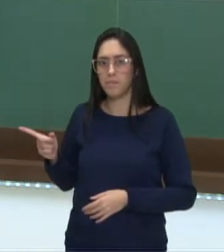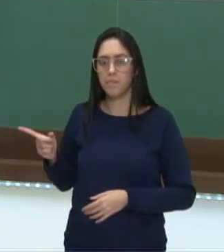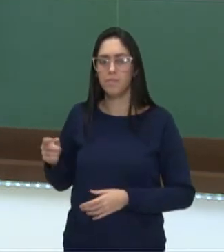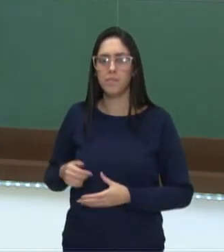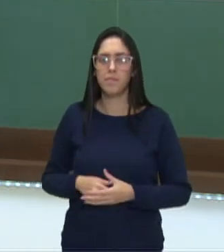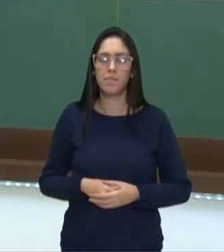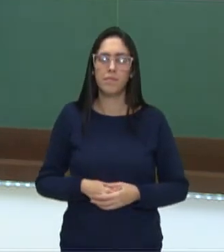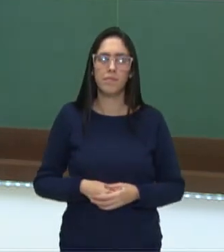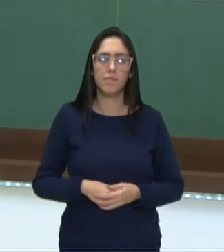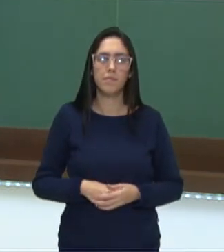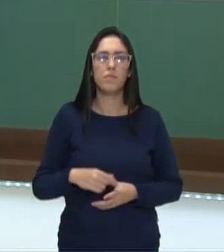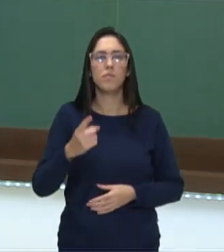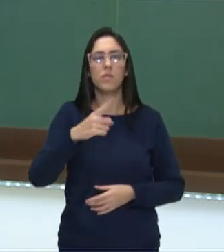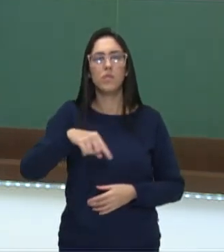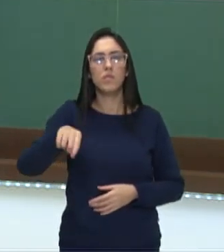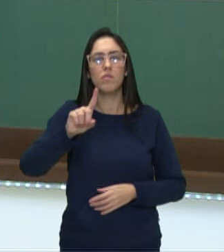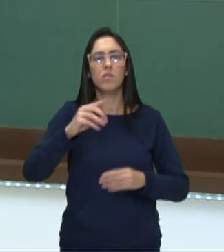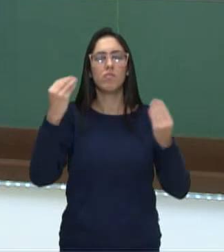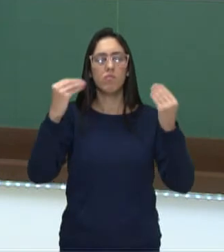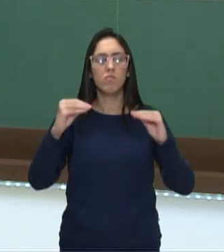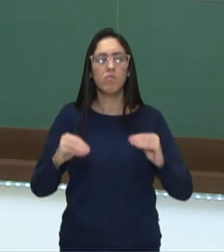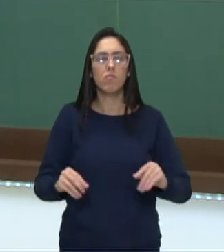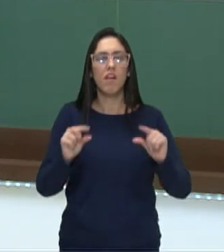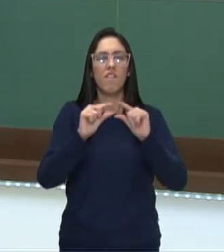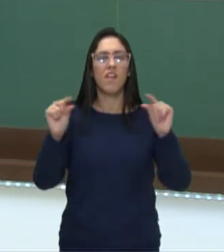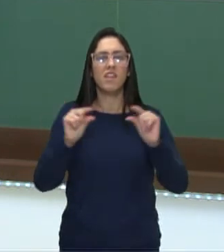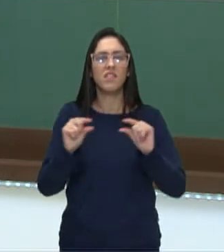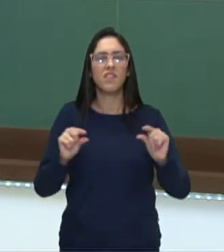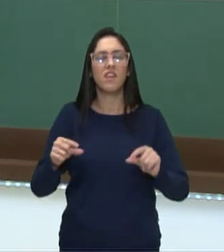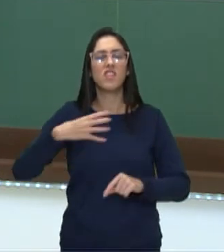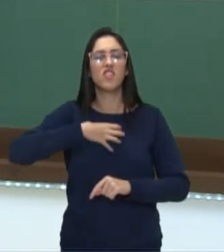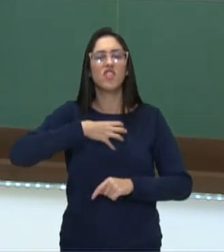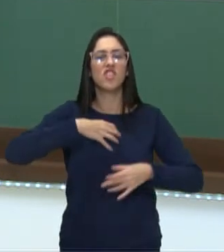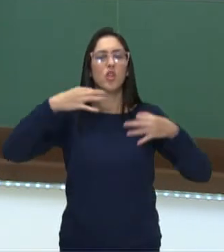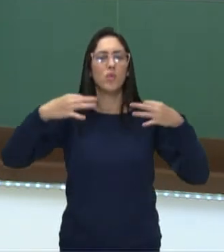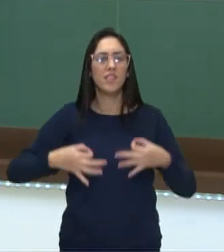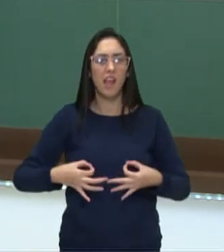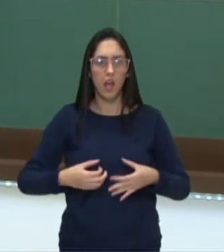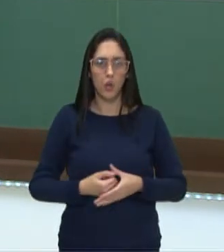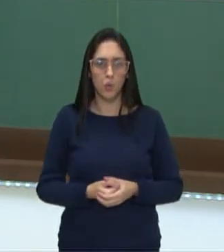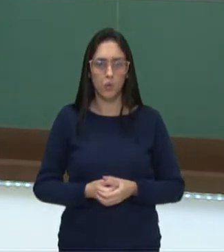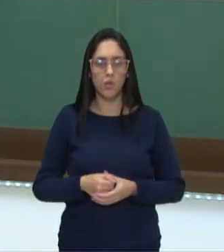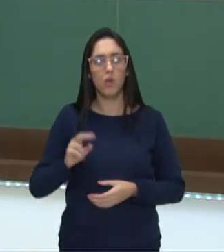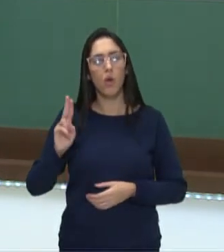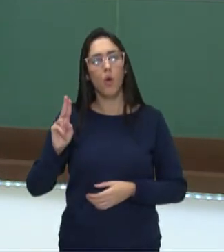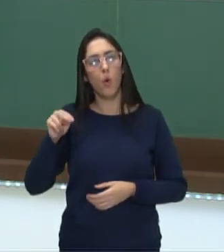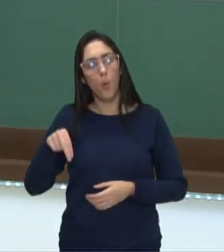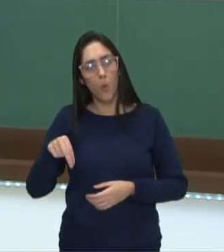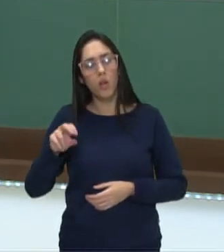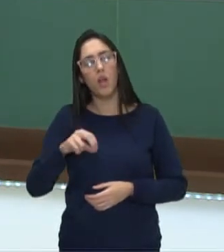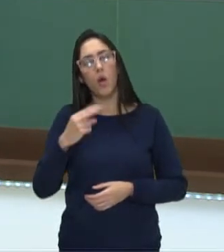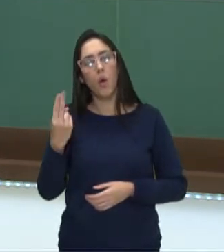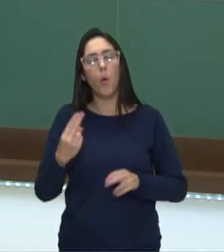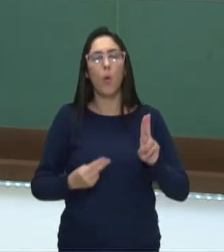né, as frases com a forma correta. Un, o,